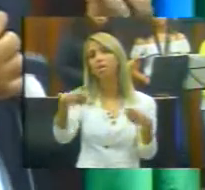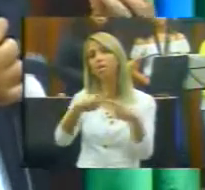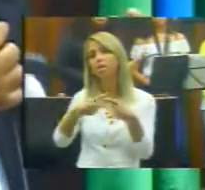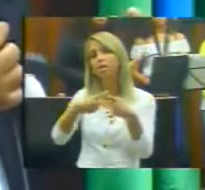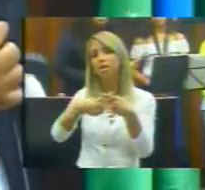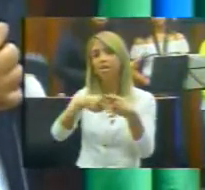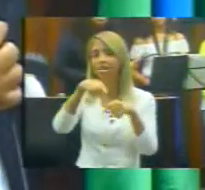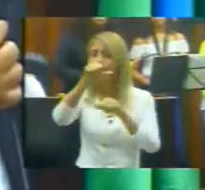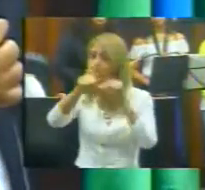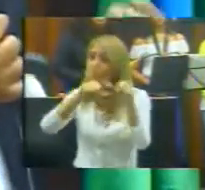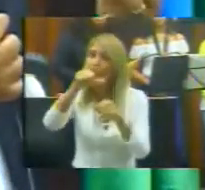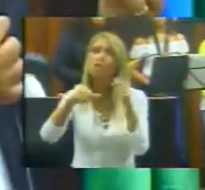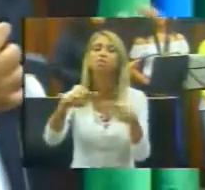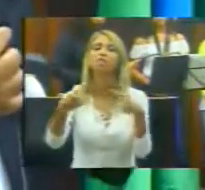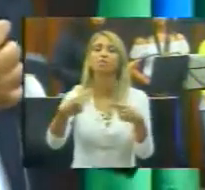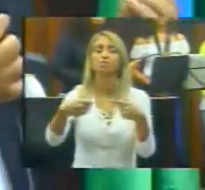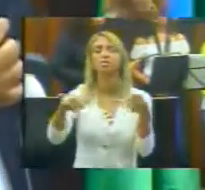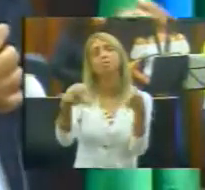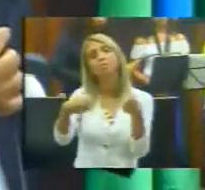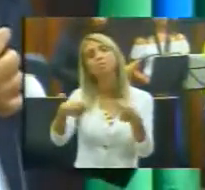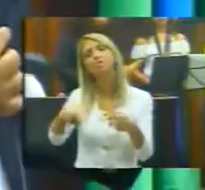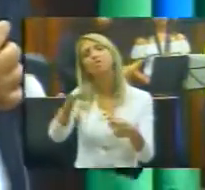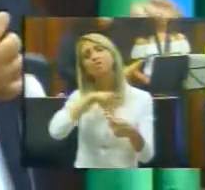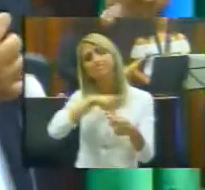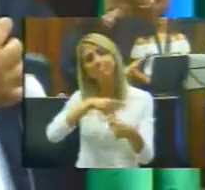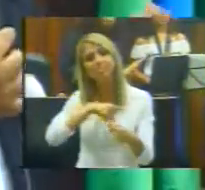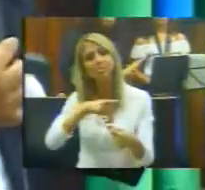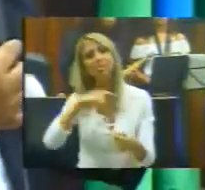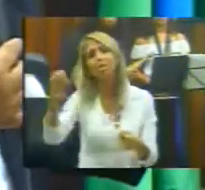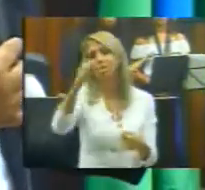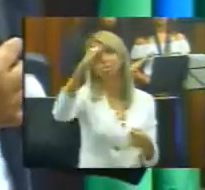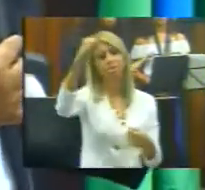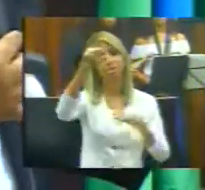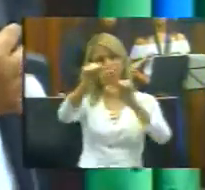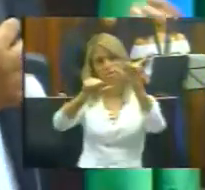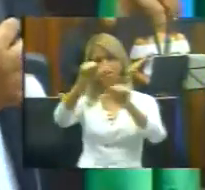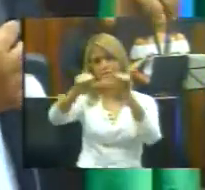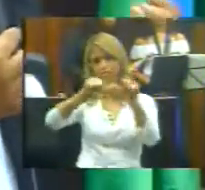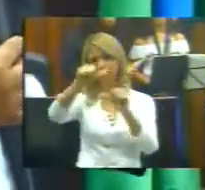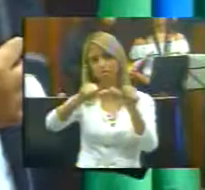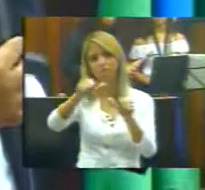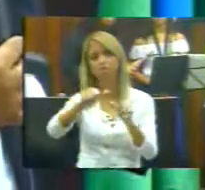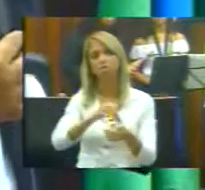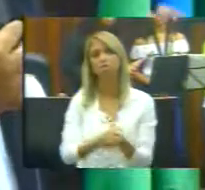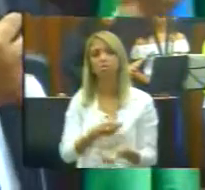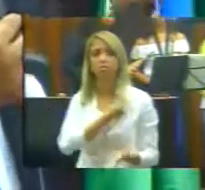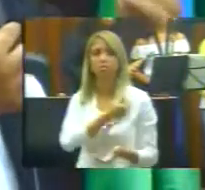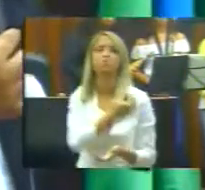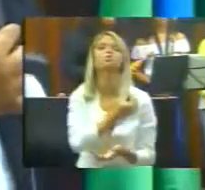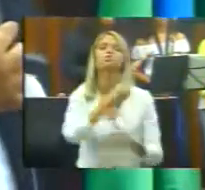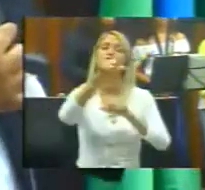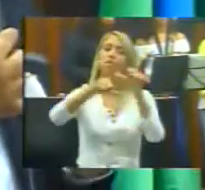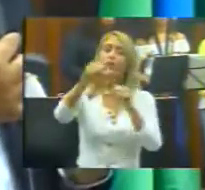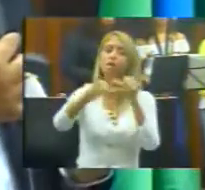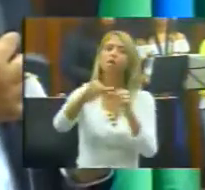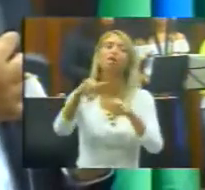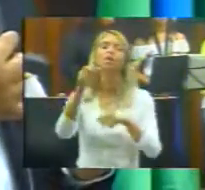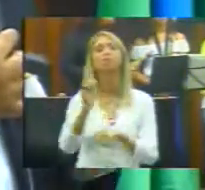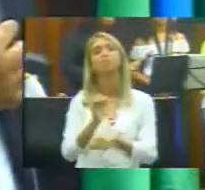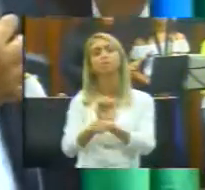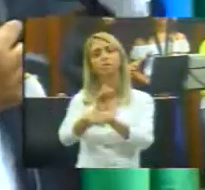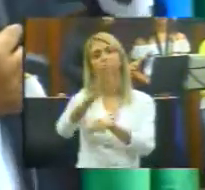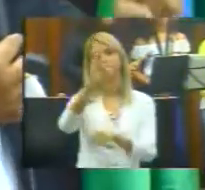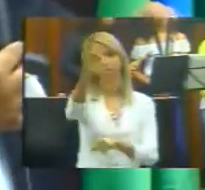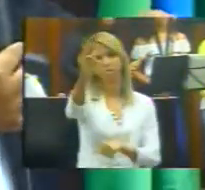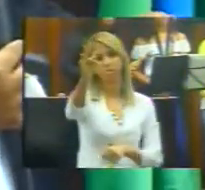renovação política é o combustível essencial para a mudança, para a transformação, para renovar as esperanças.